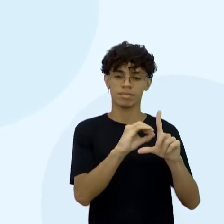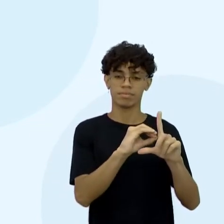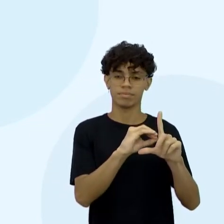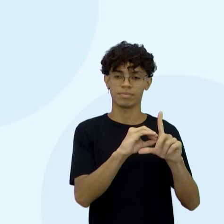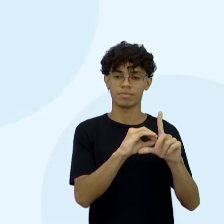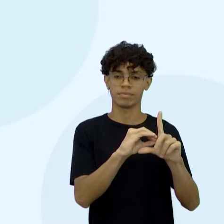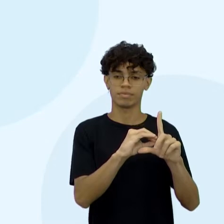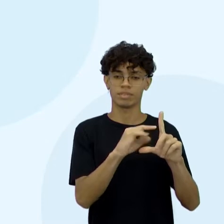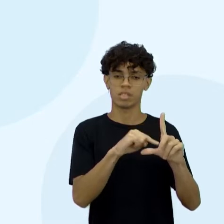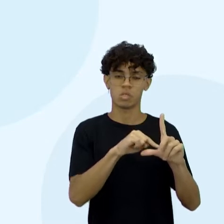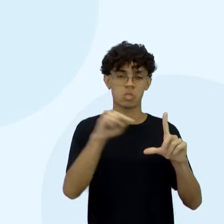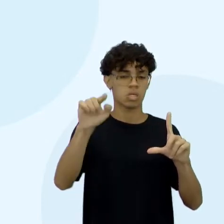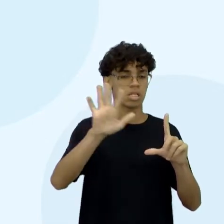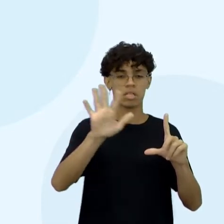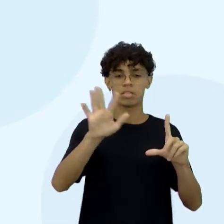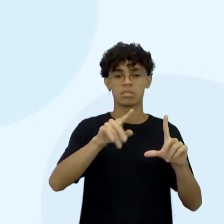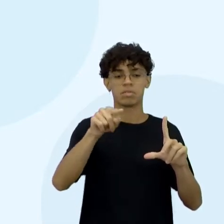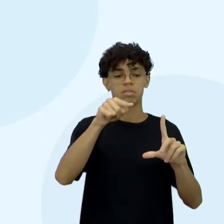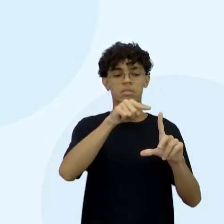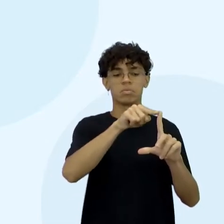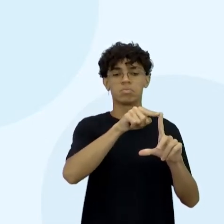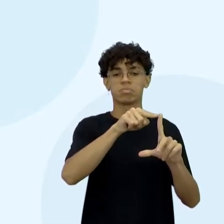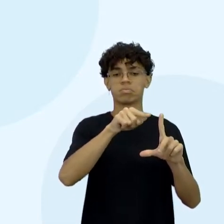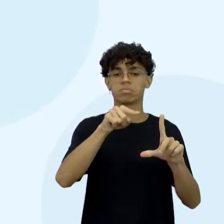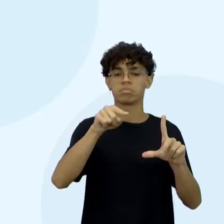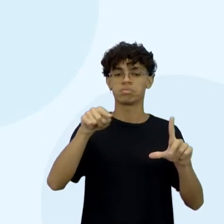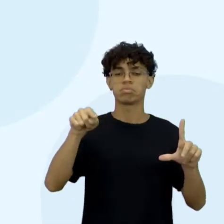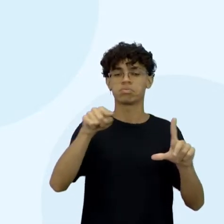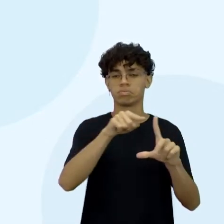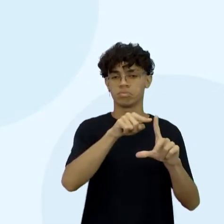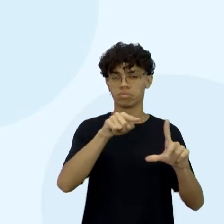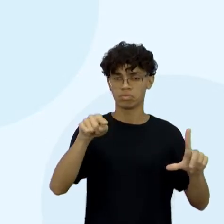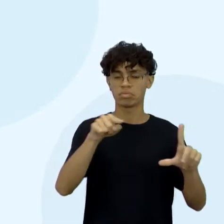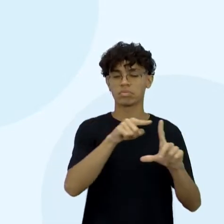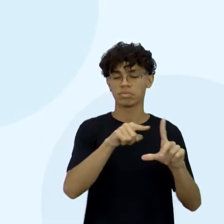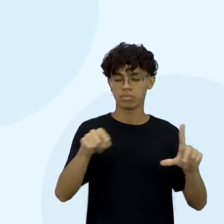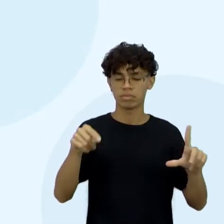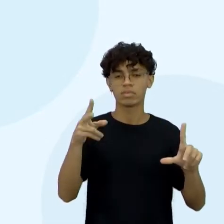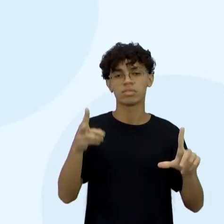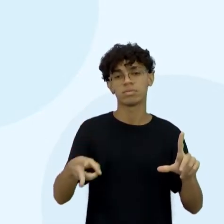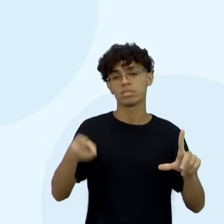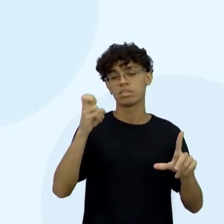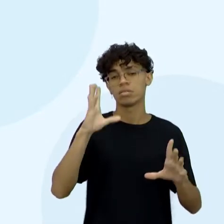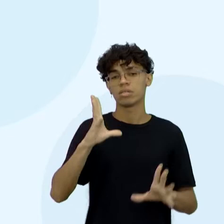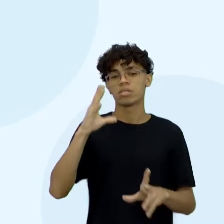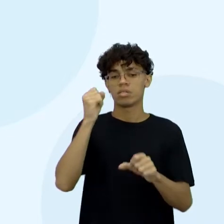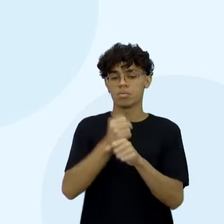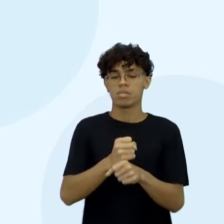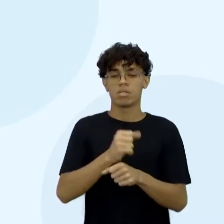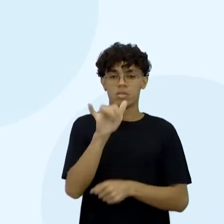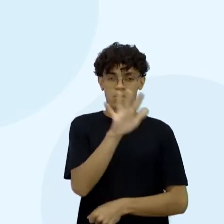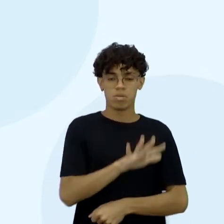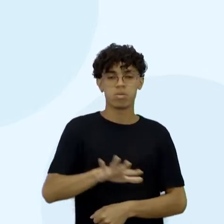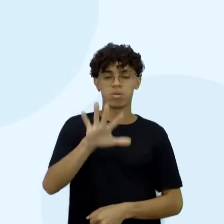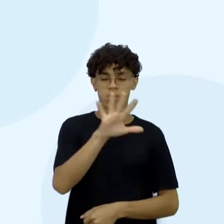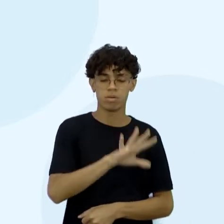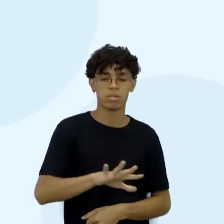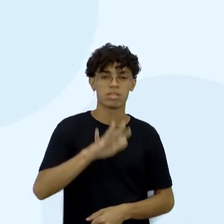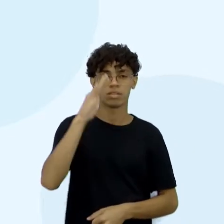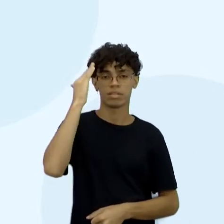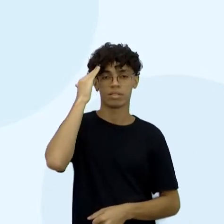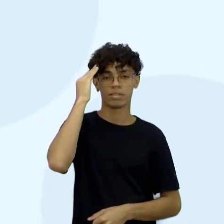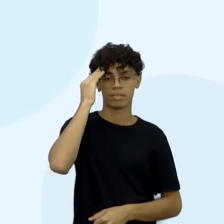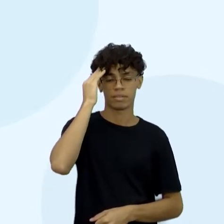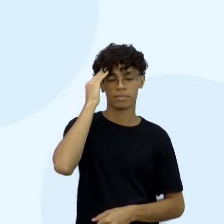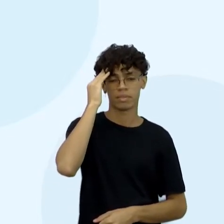subir. Então, o gráfico vai começar aqui na posição V0. Então, veja, para calcular o espaço, o que a gente já sabe? O